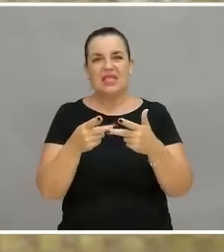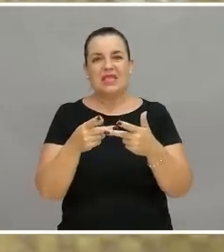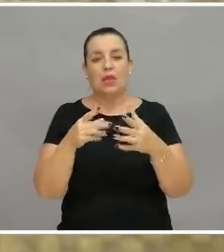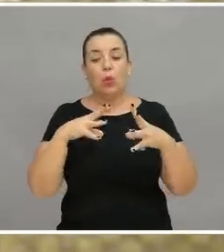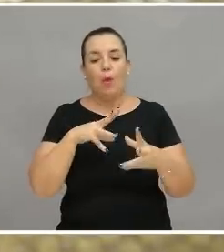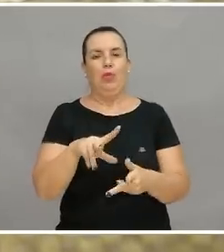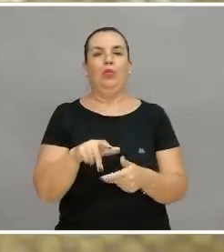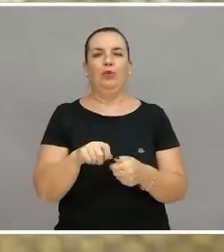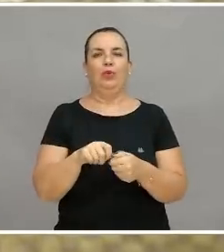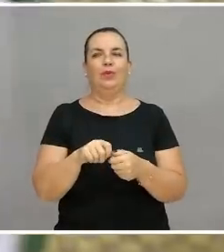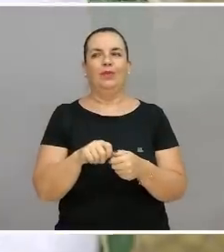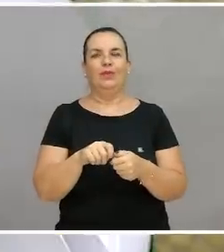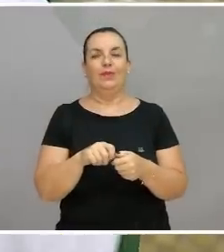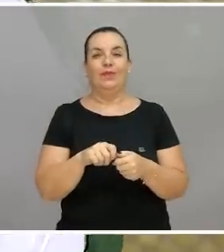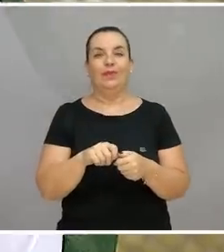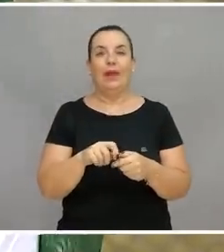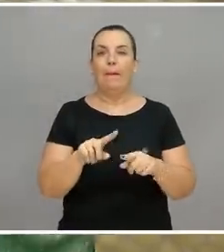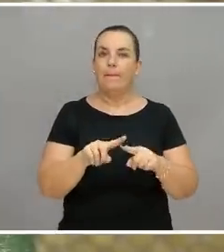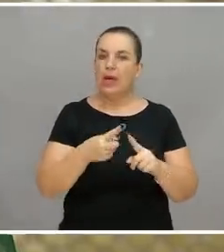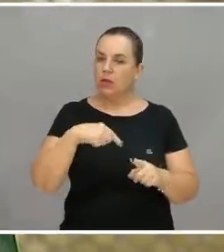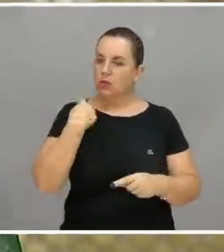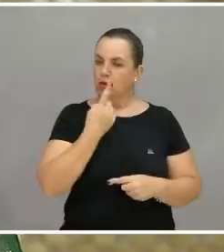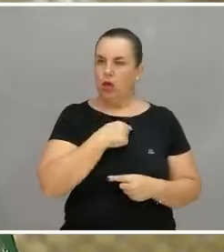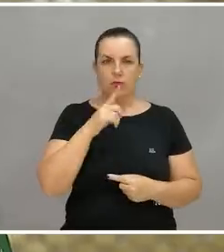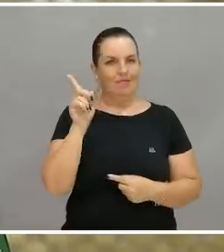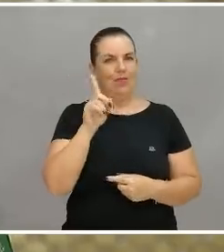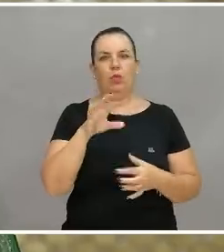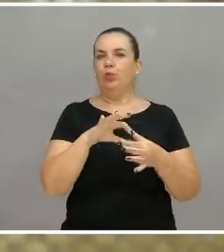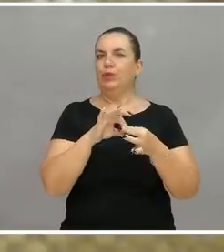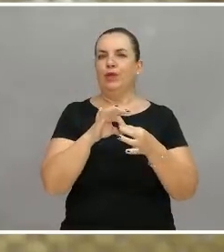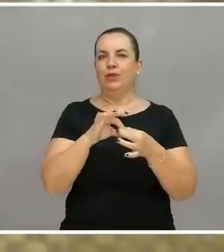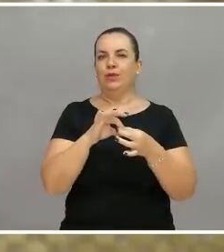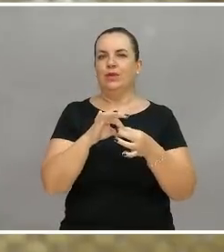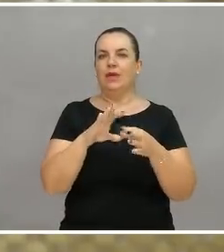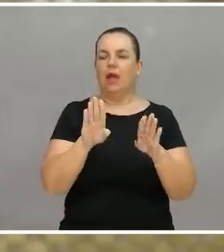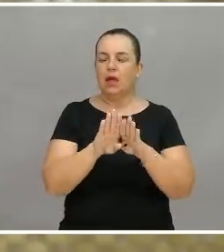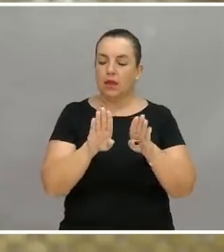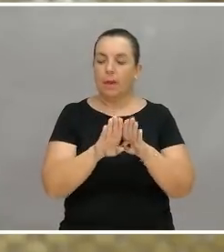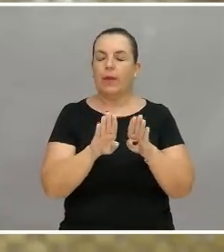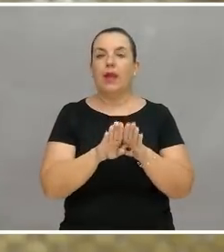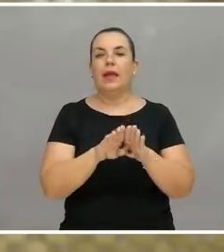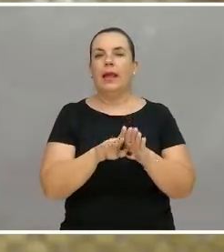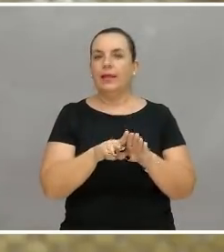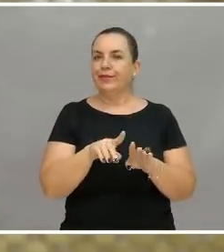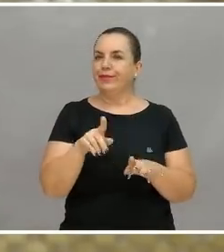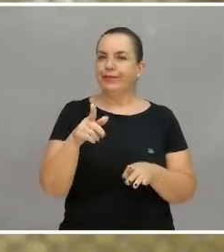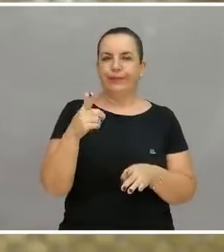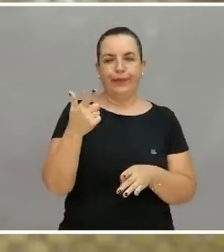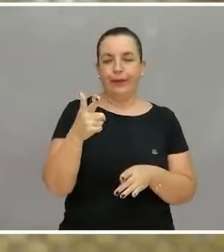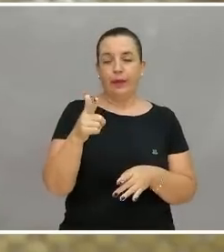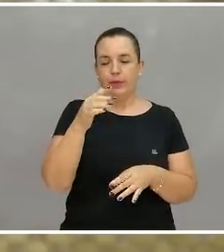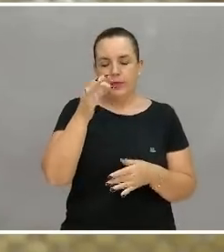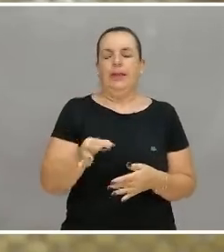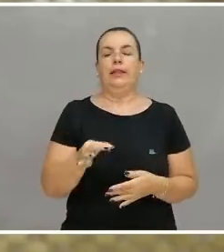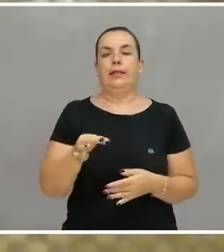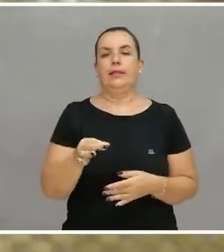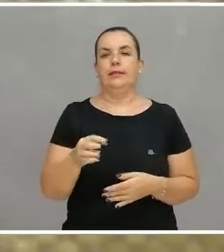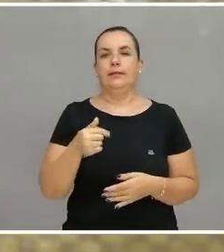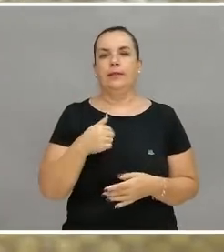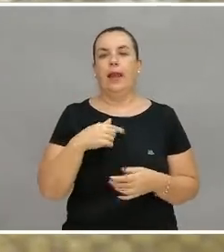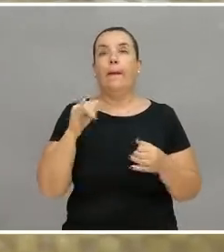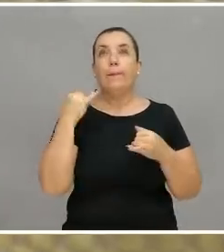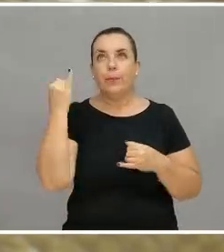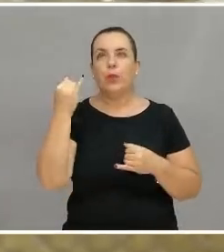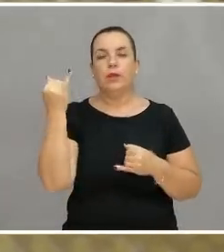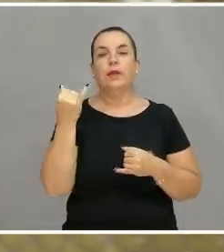nós não estamos unidos e convencidos de que isso é algo importante. Por isso que nós